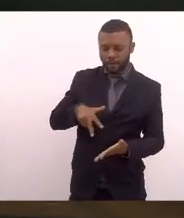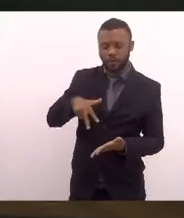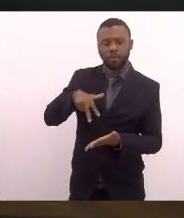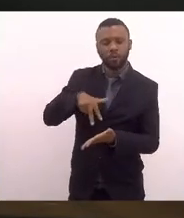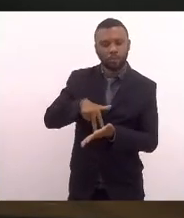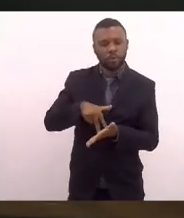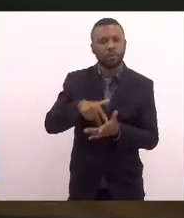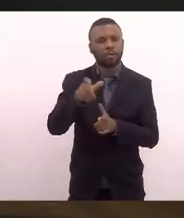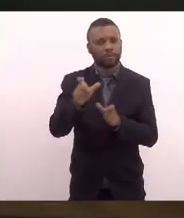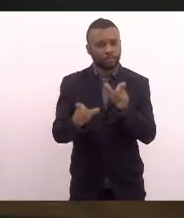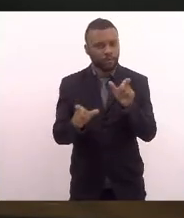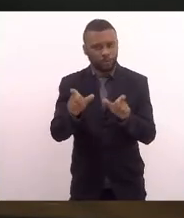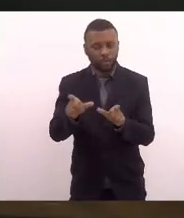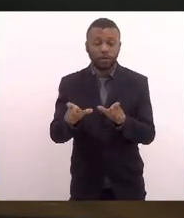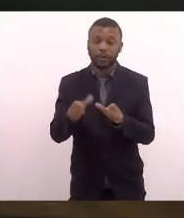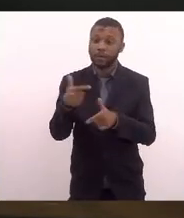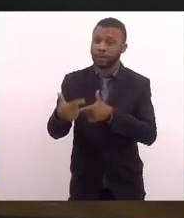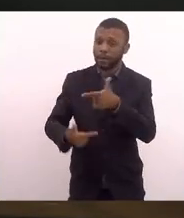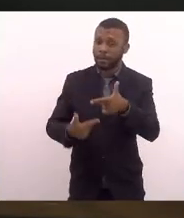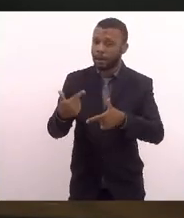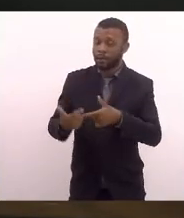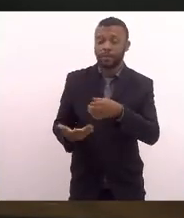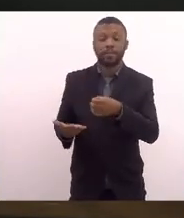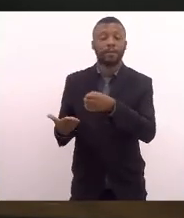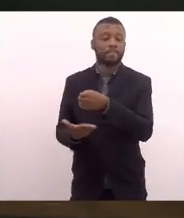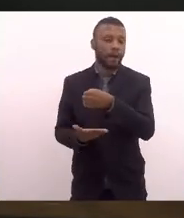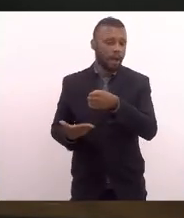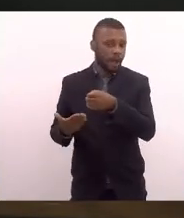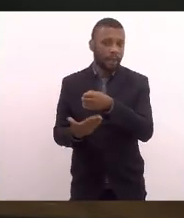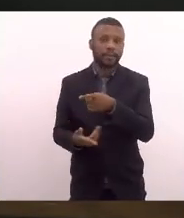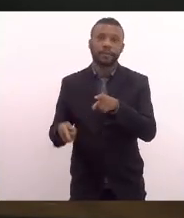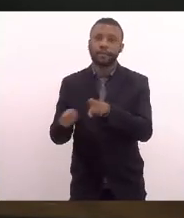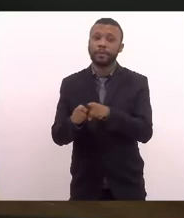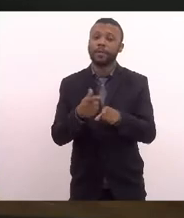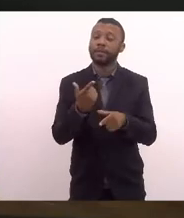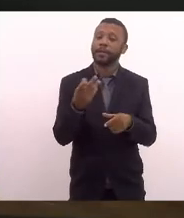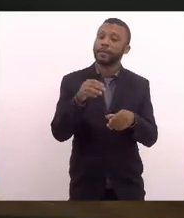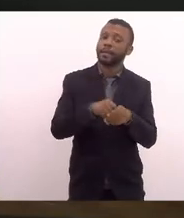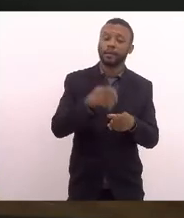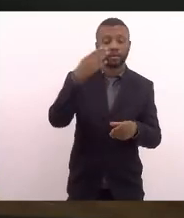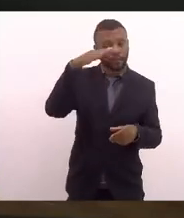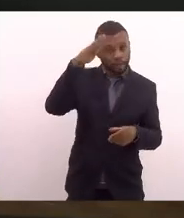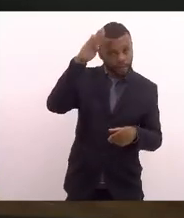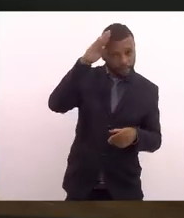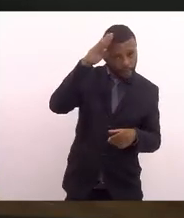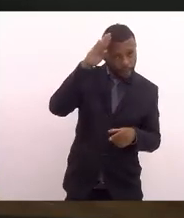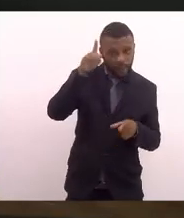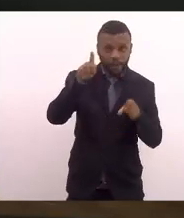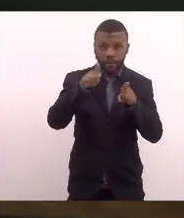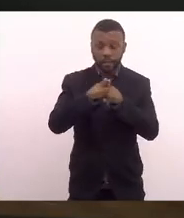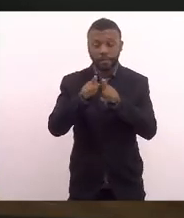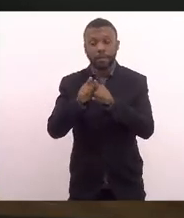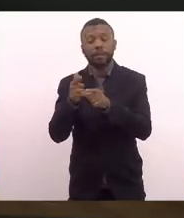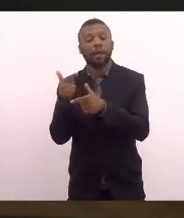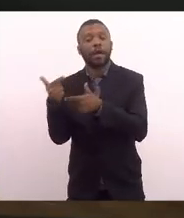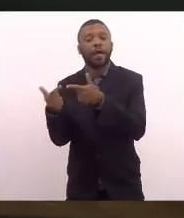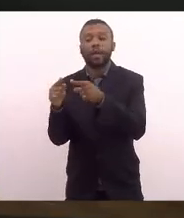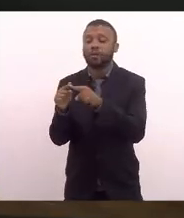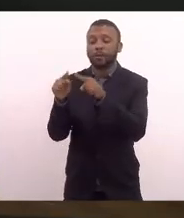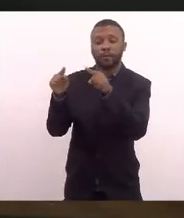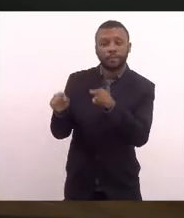que está na base, de gente que está na academia, de gente que está no serviço, de gente que